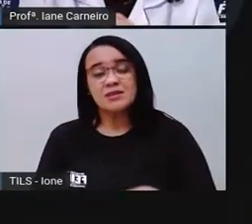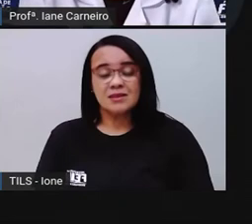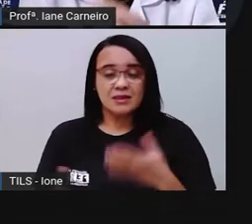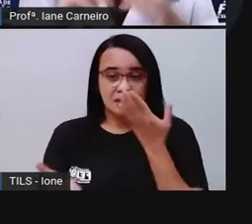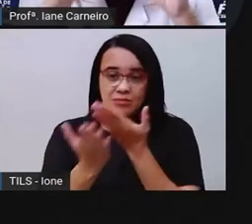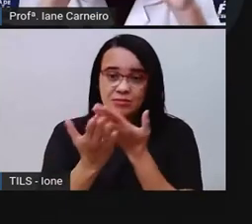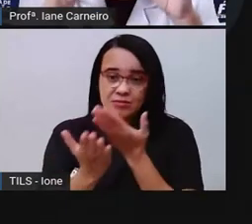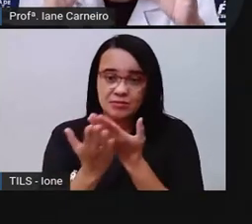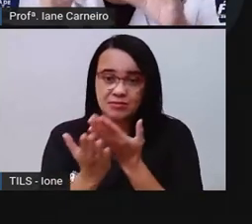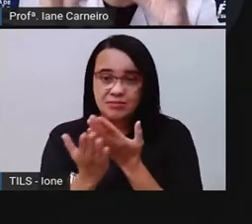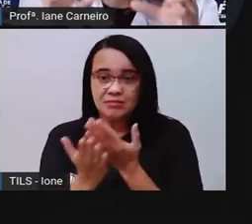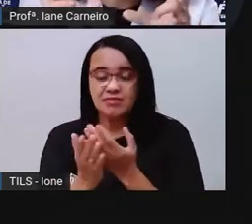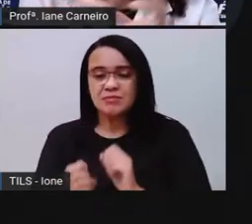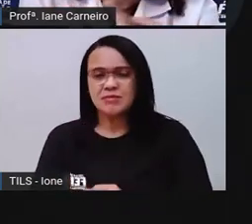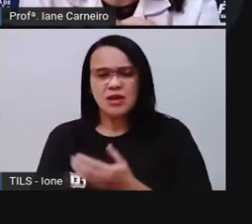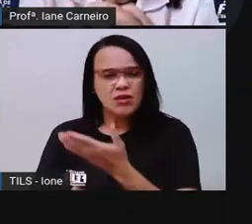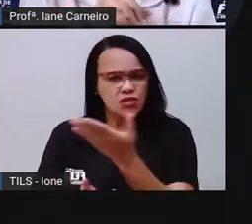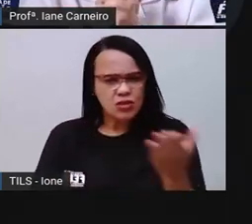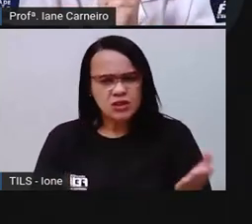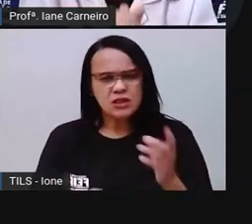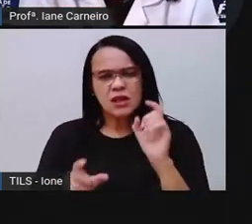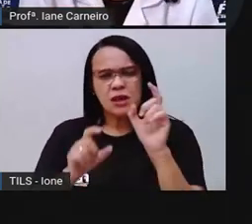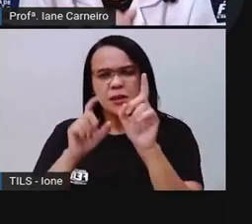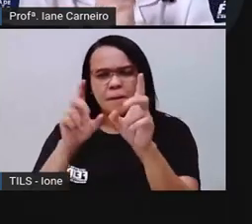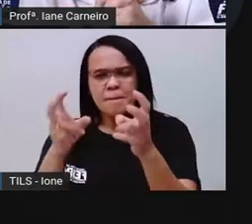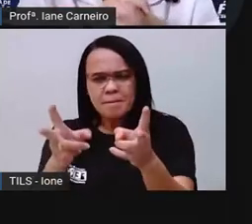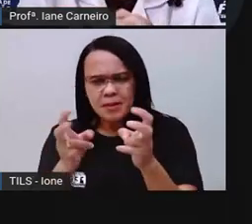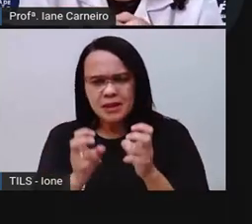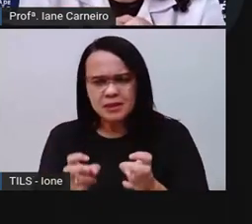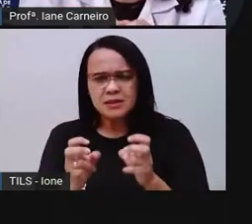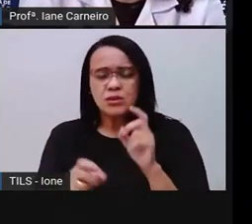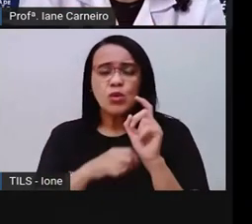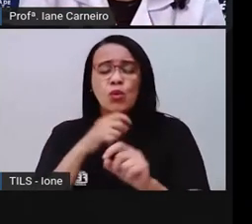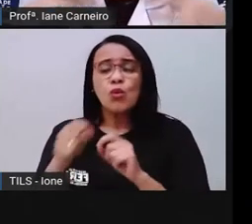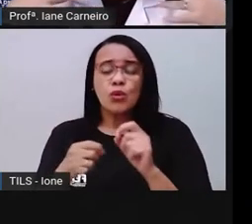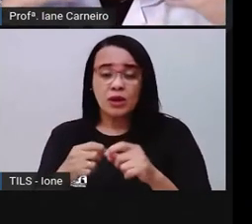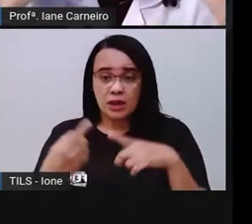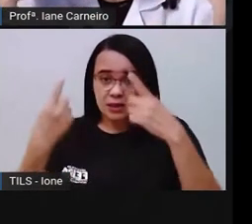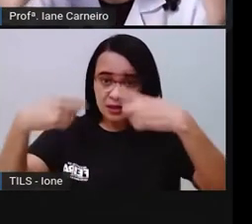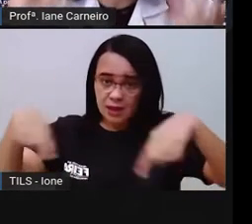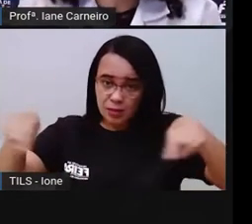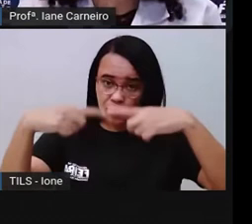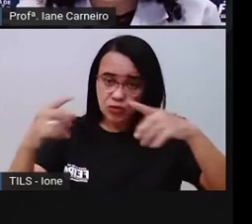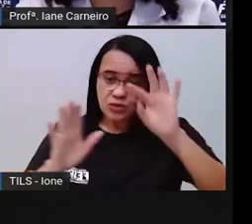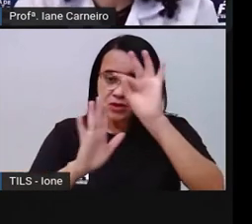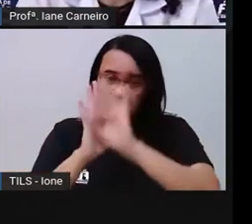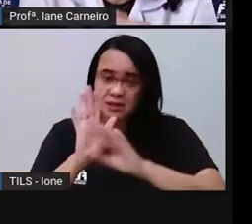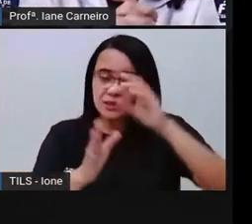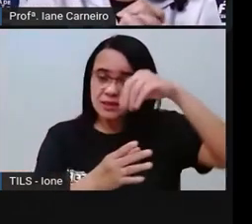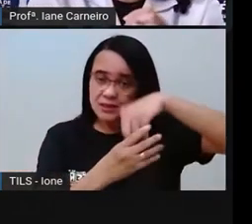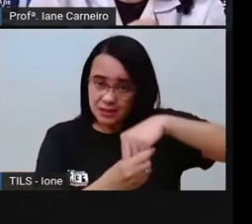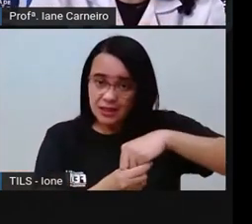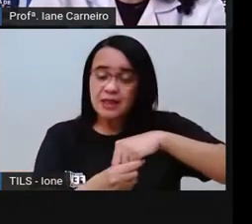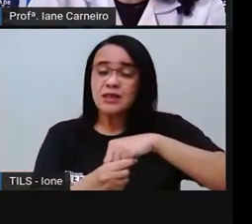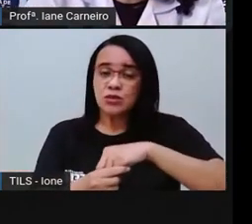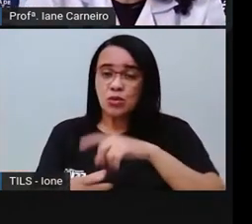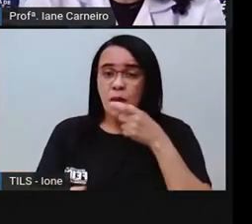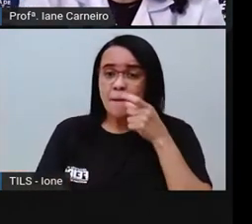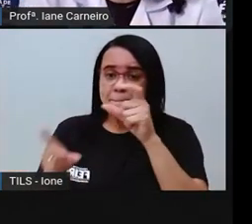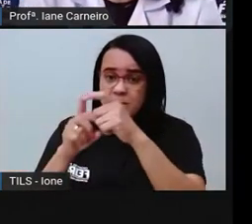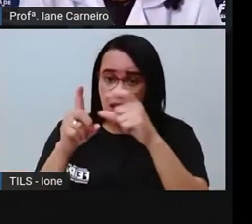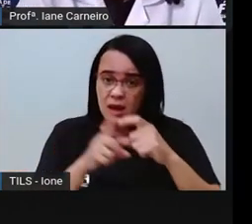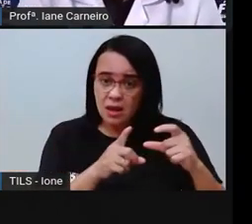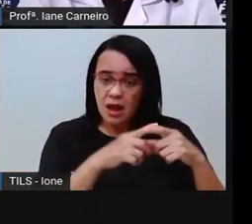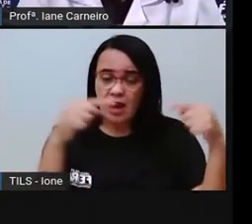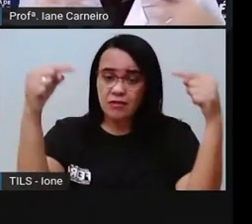queria saber de você se vocês perceberam né e também nas parlendas a rimas vocês perceberam